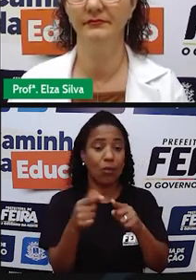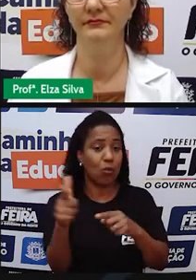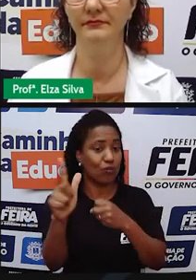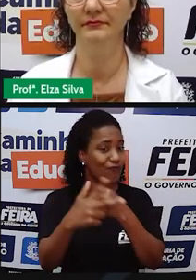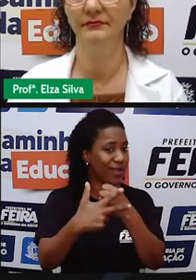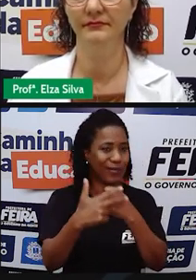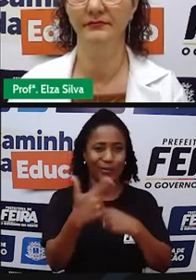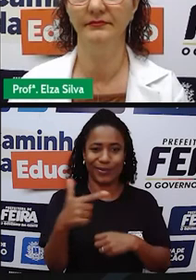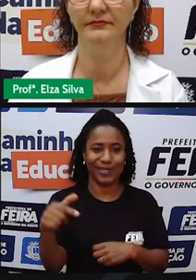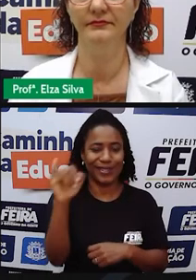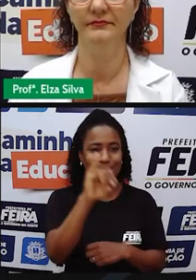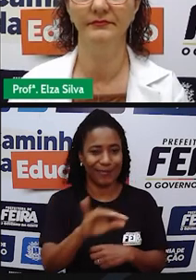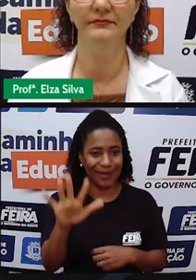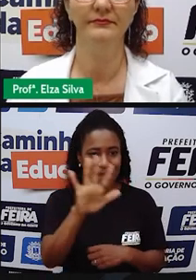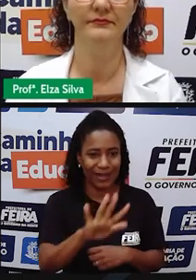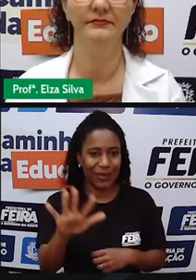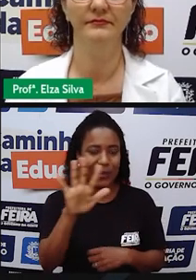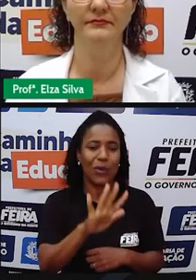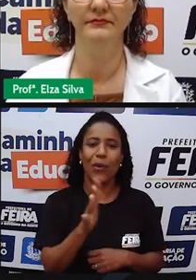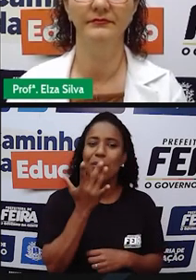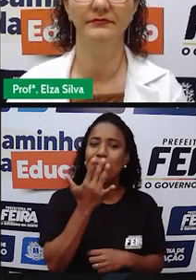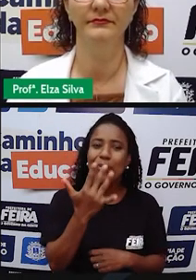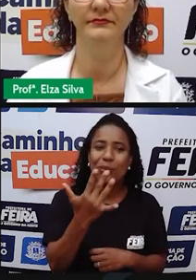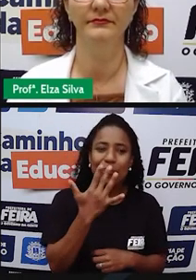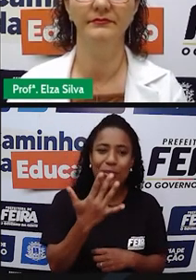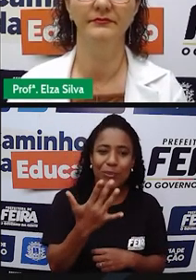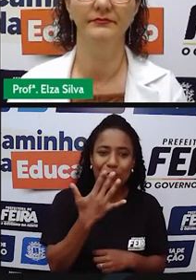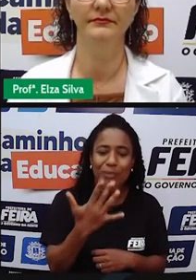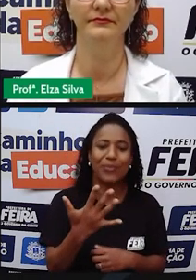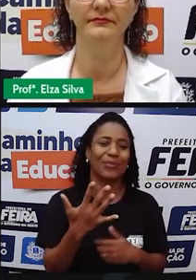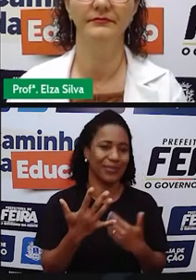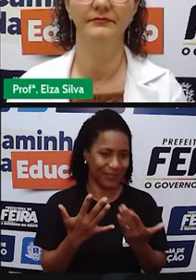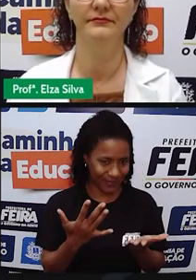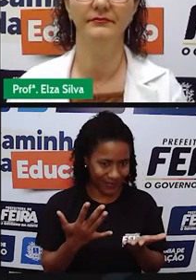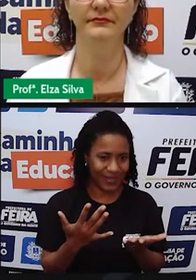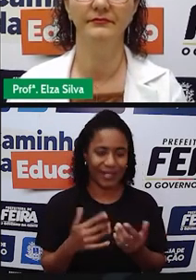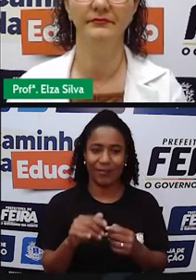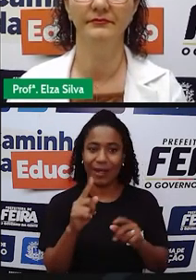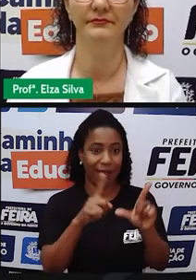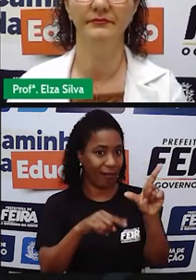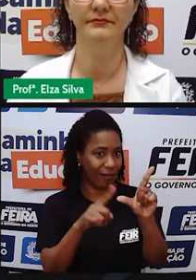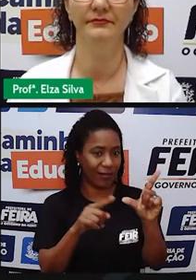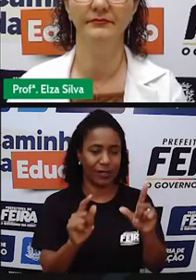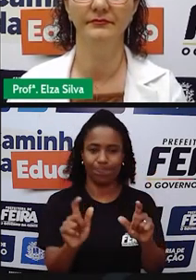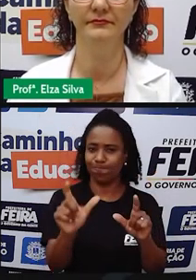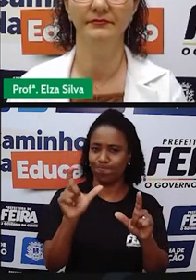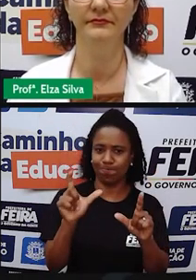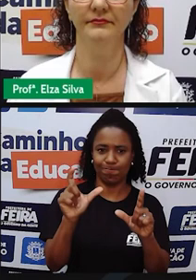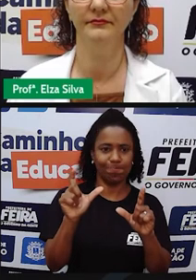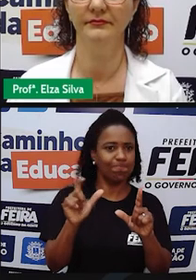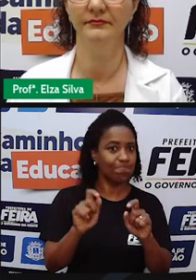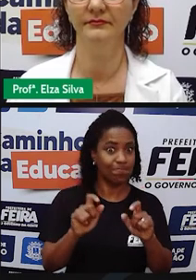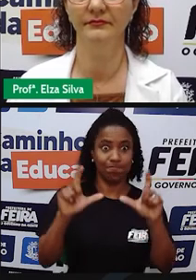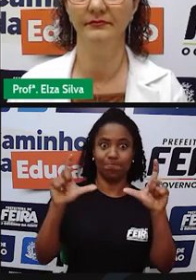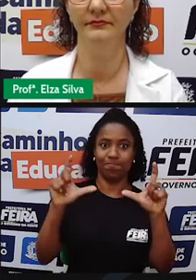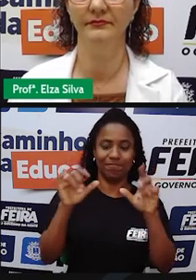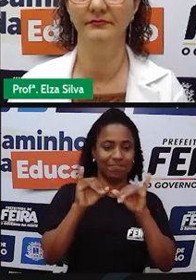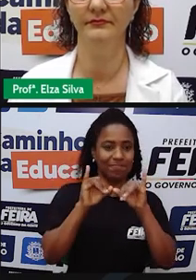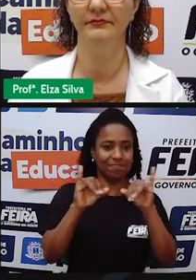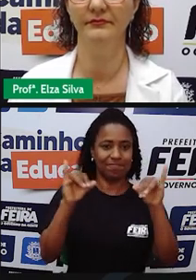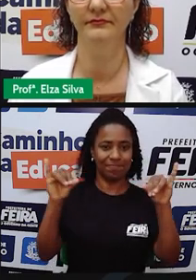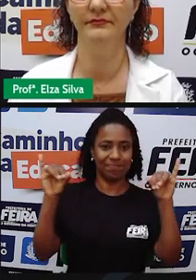como imagens, cores, tamanhos diferentes, né, nas palavras, que são utilizadas